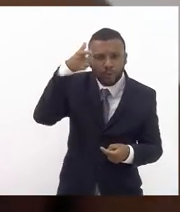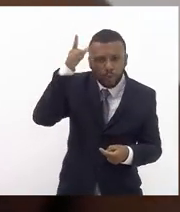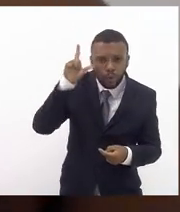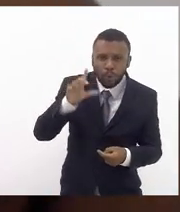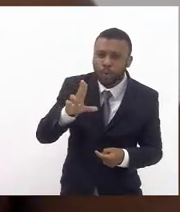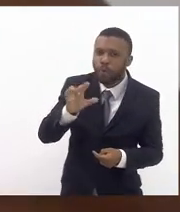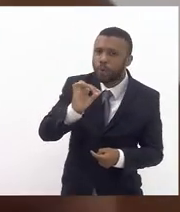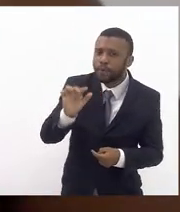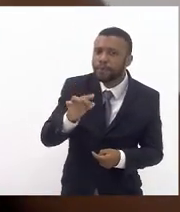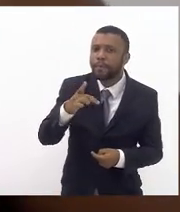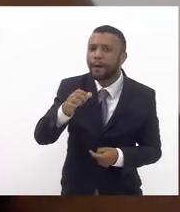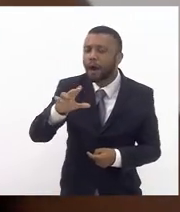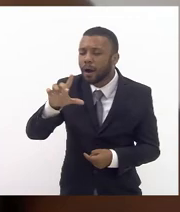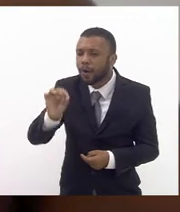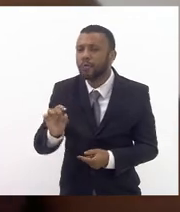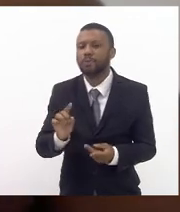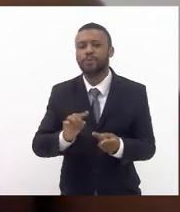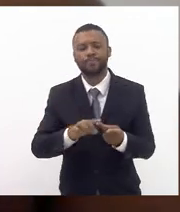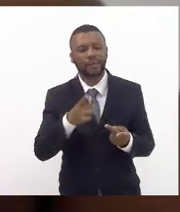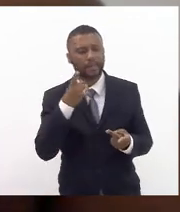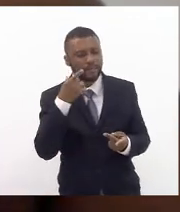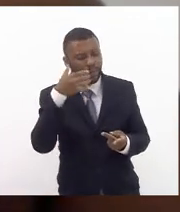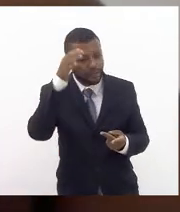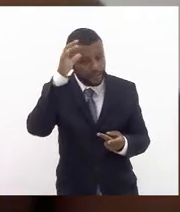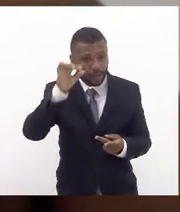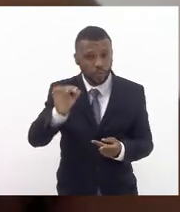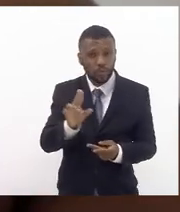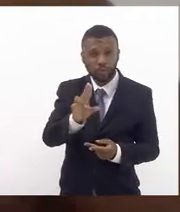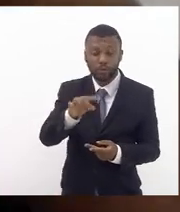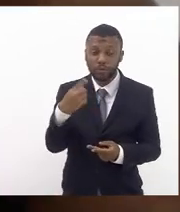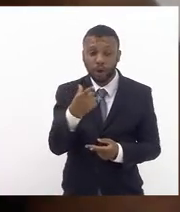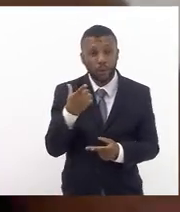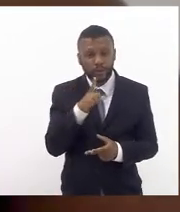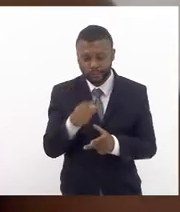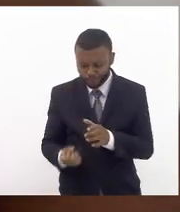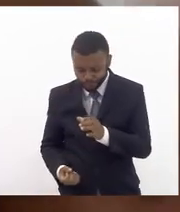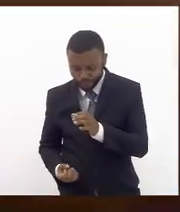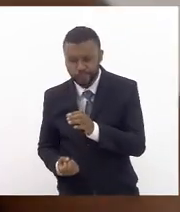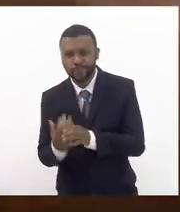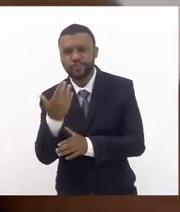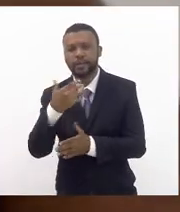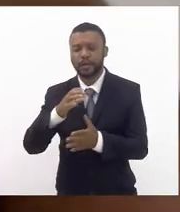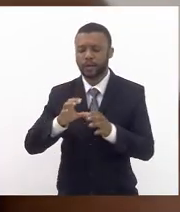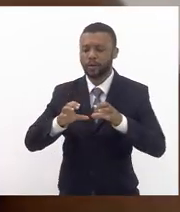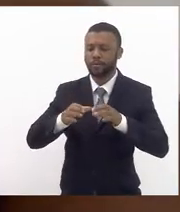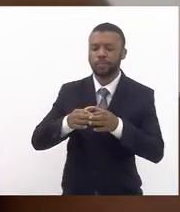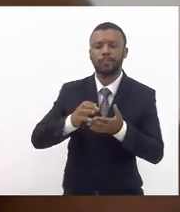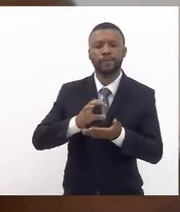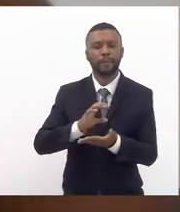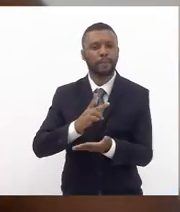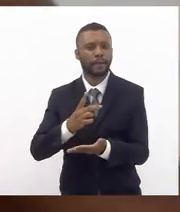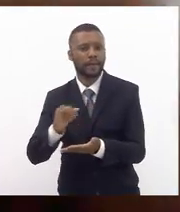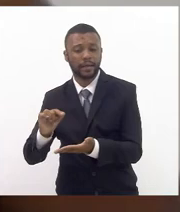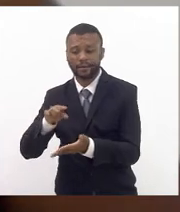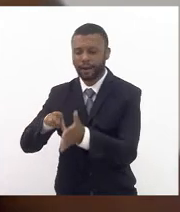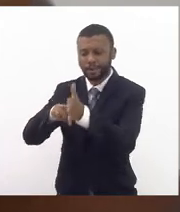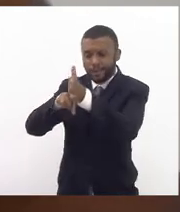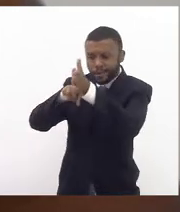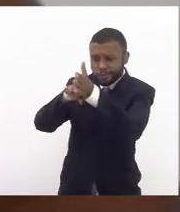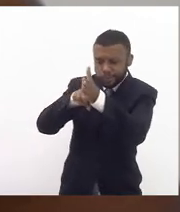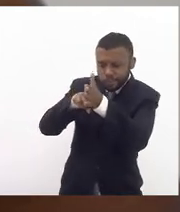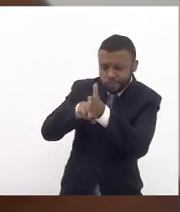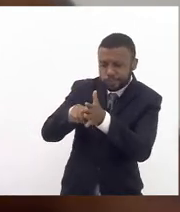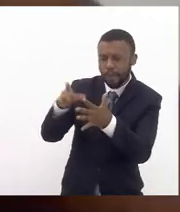presidente Tia Ju, a implementação dessa CPI, que explicitará ainda mais que essa dívida não